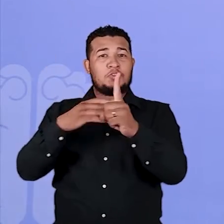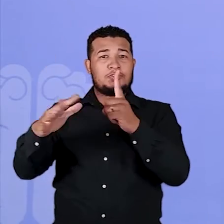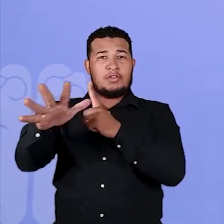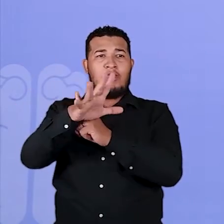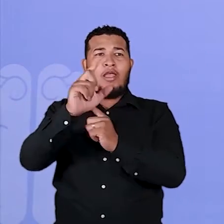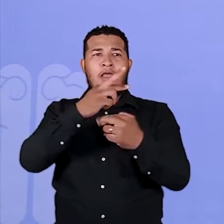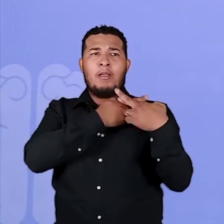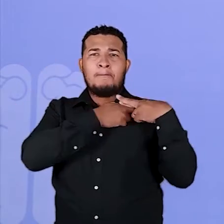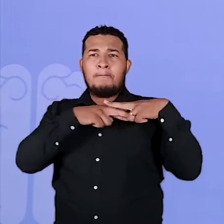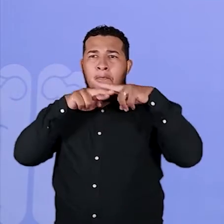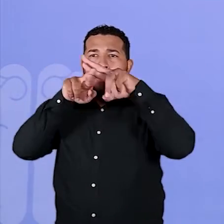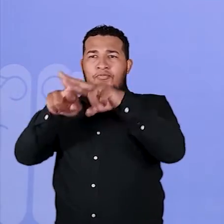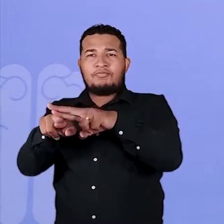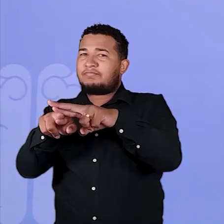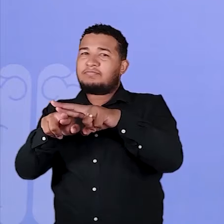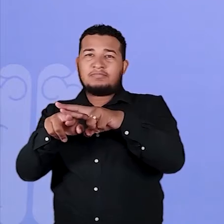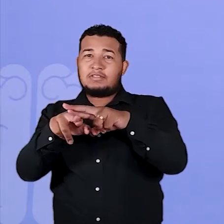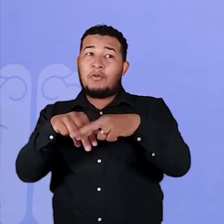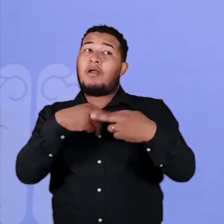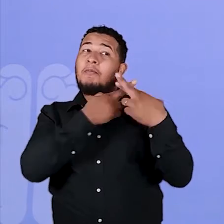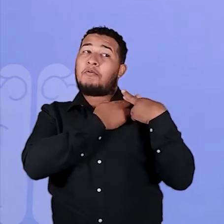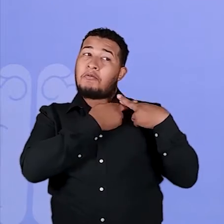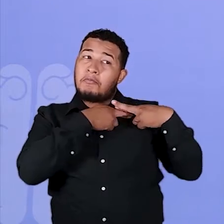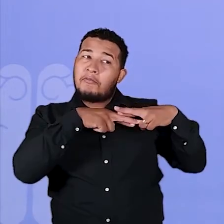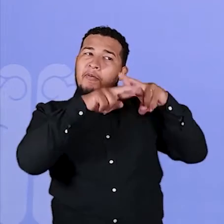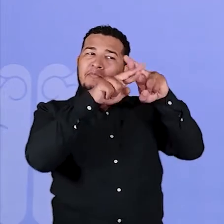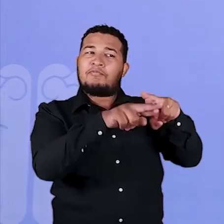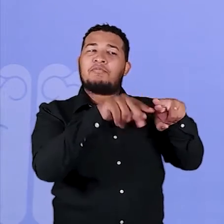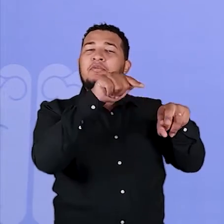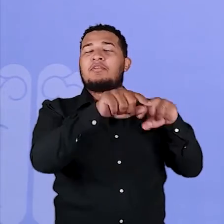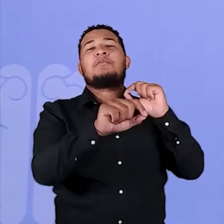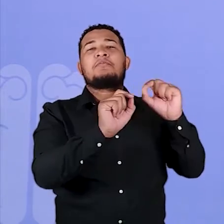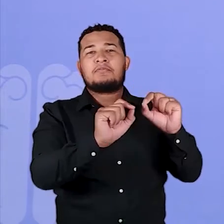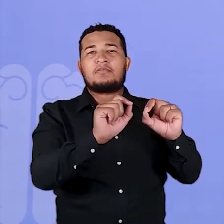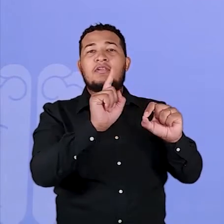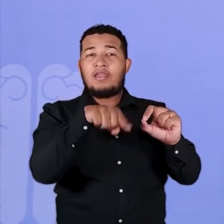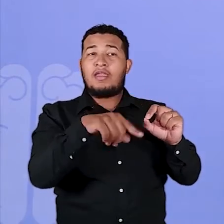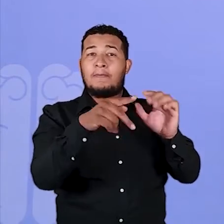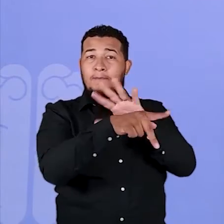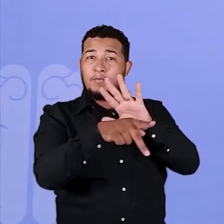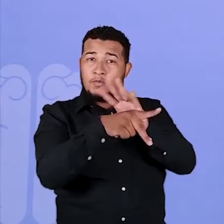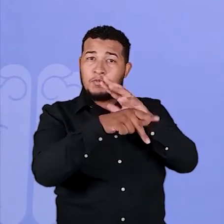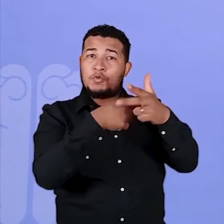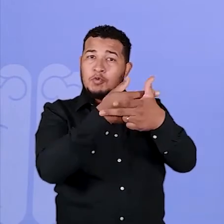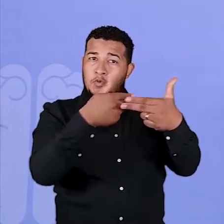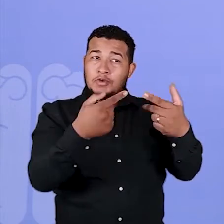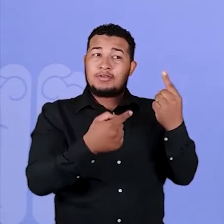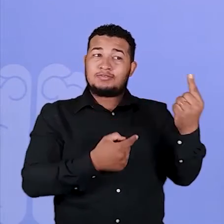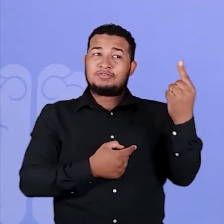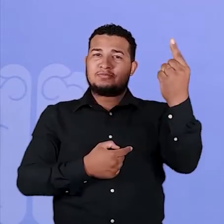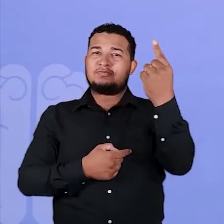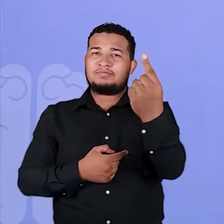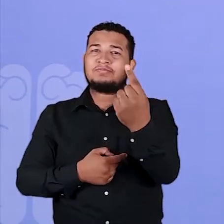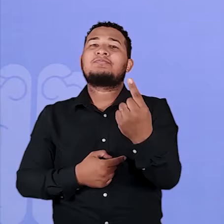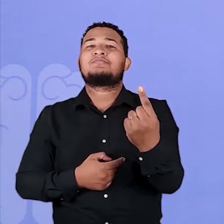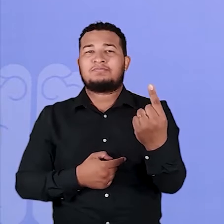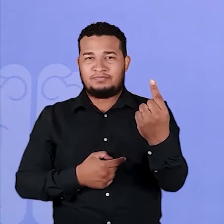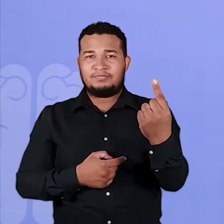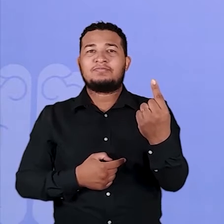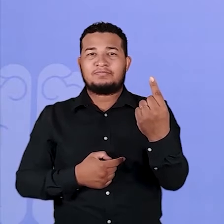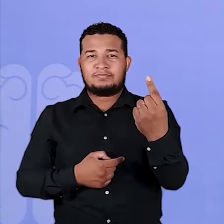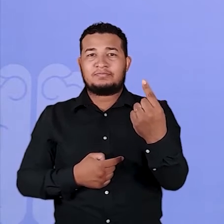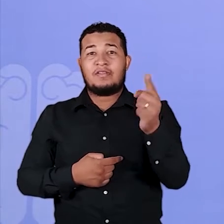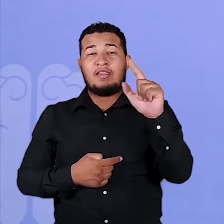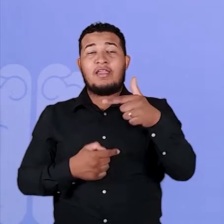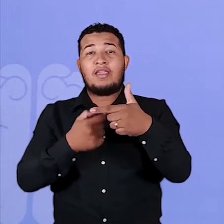de sociedade. A responsabilidade passa a ser interpretada como uma coisa pessoal,